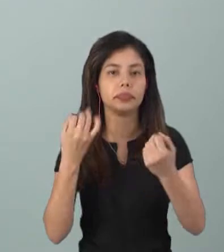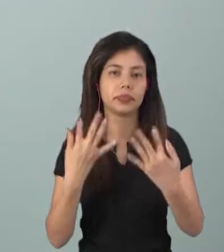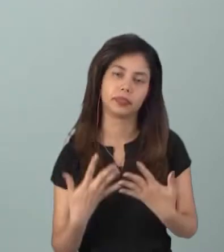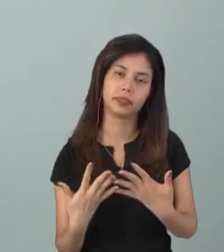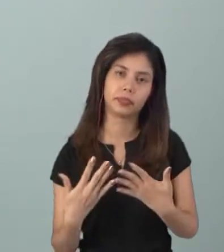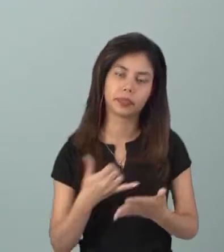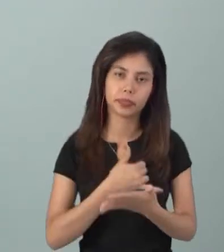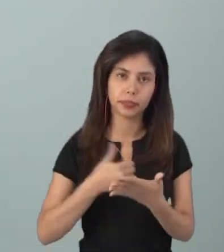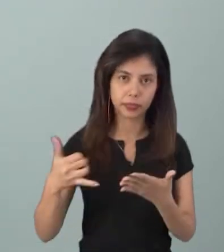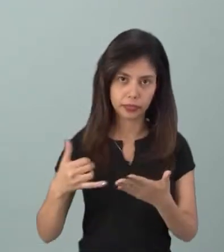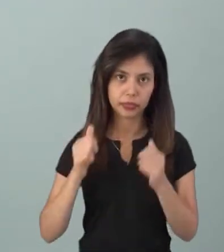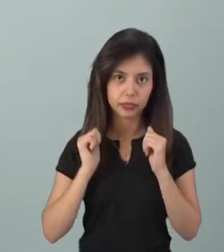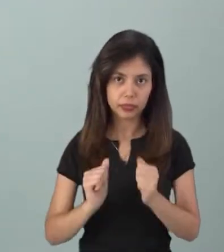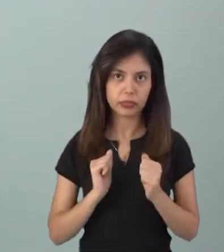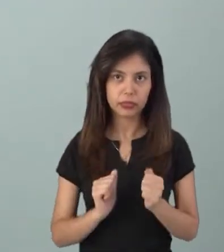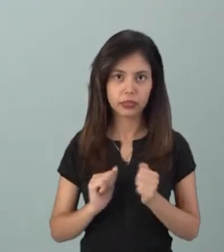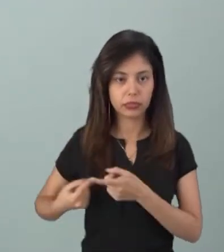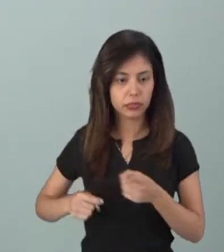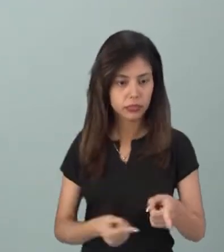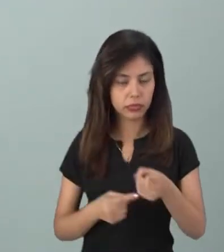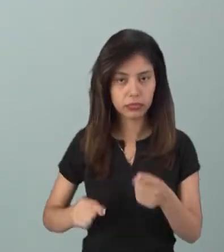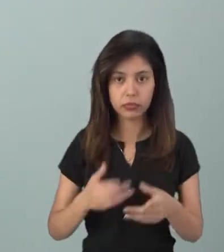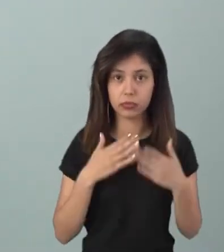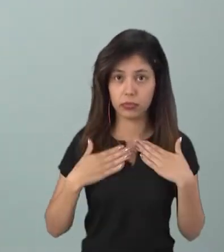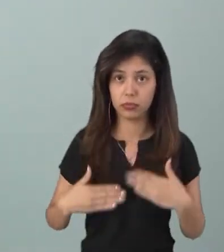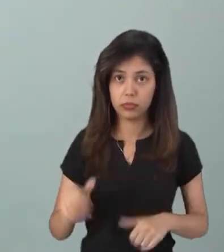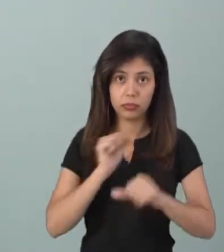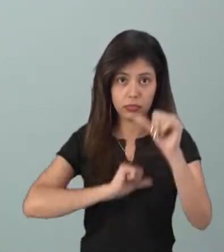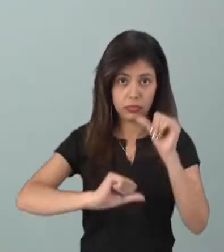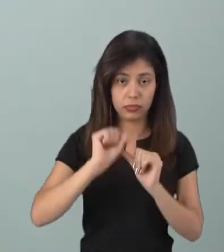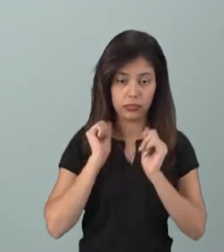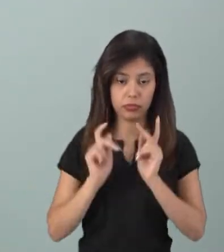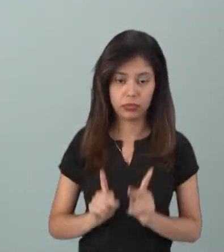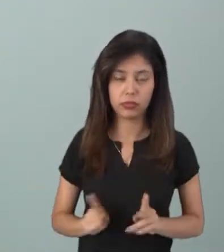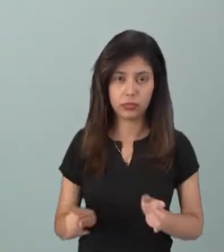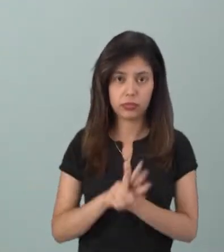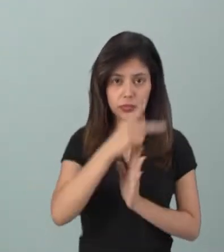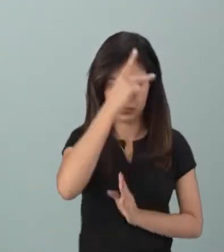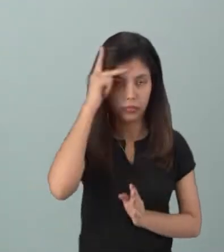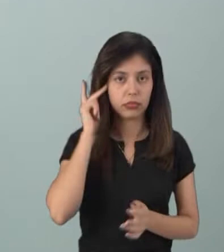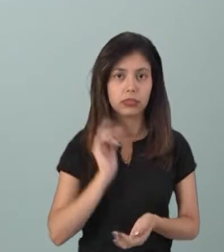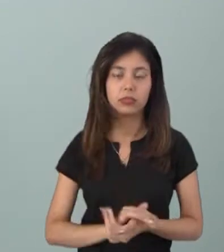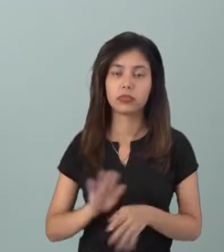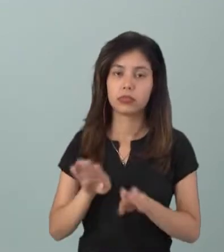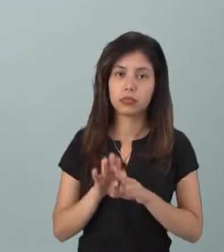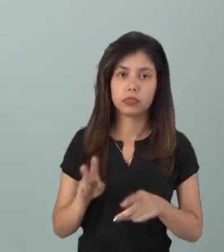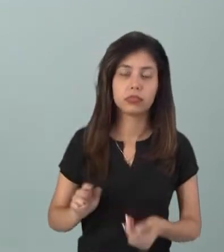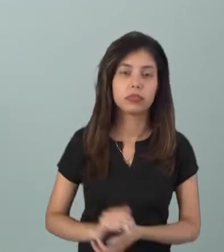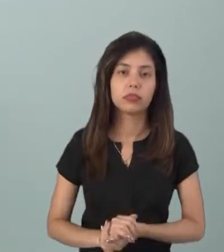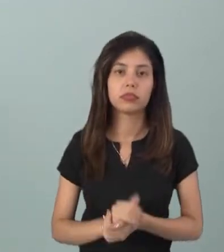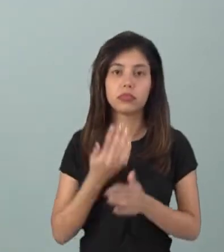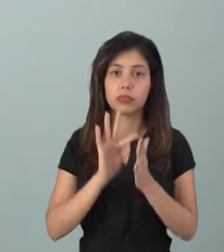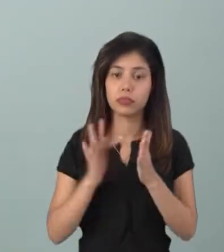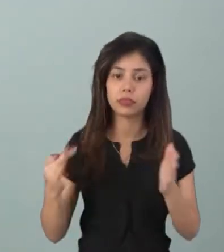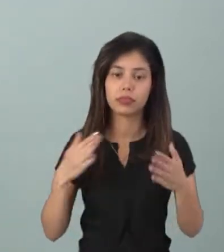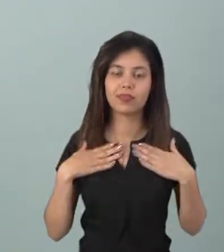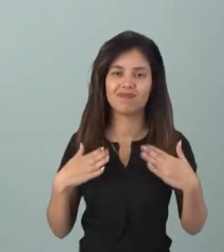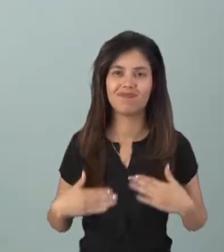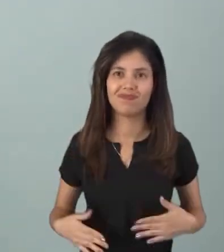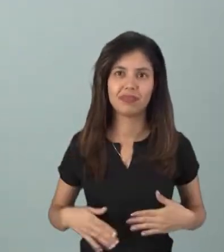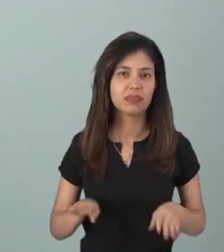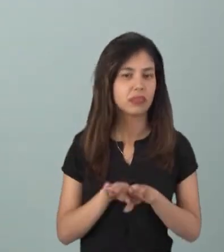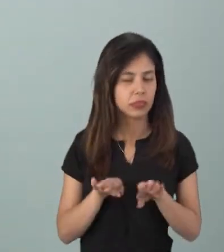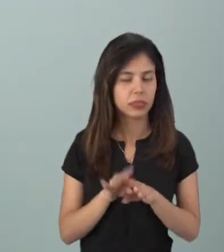que as drogas, elas podem provocar mudanças no comportamento e mudanças no funcionamento do organismo, e